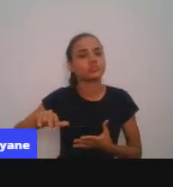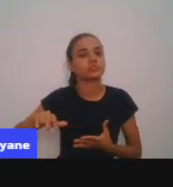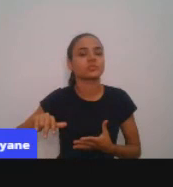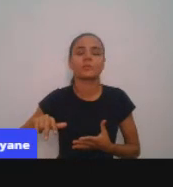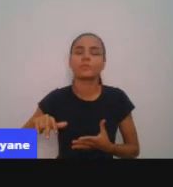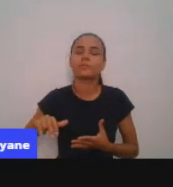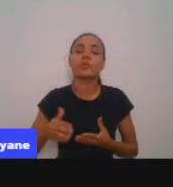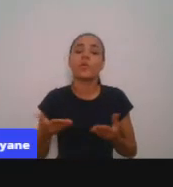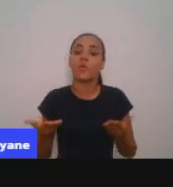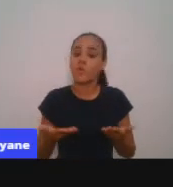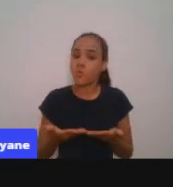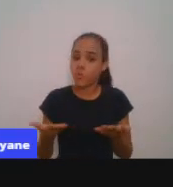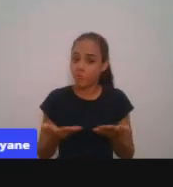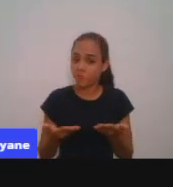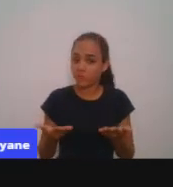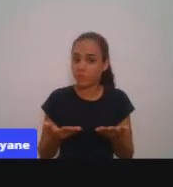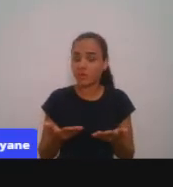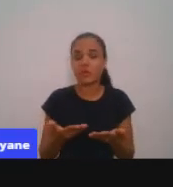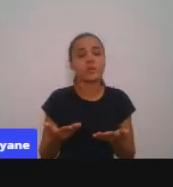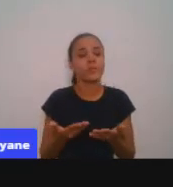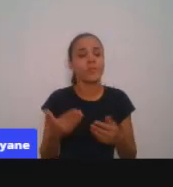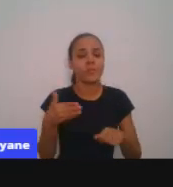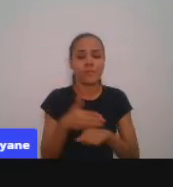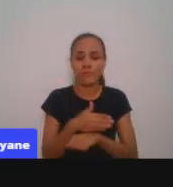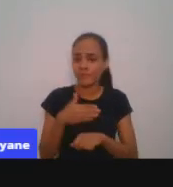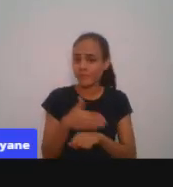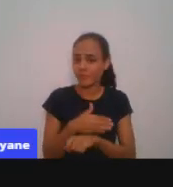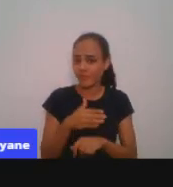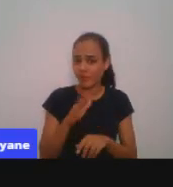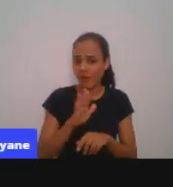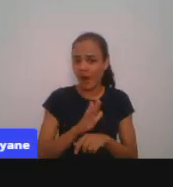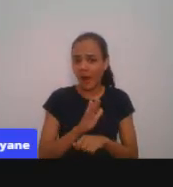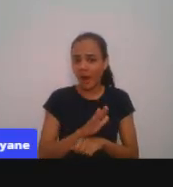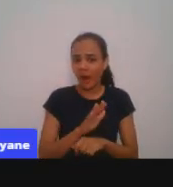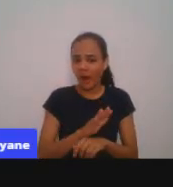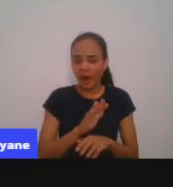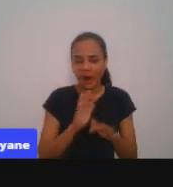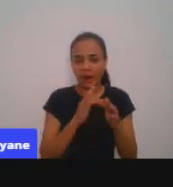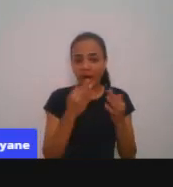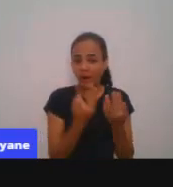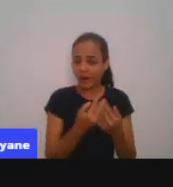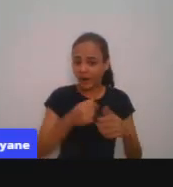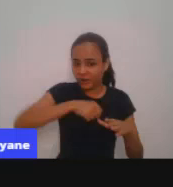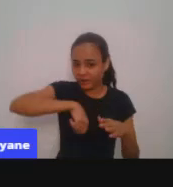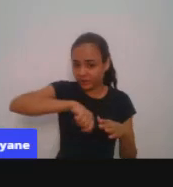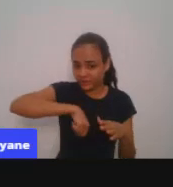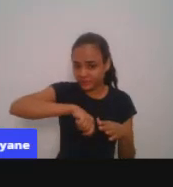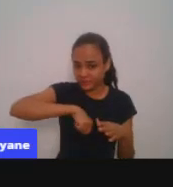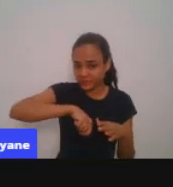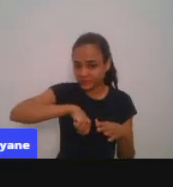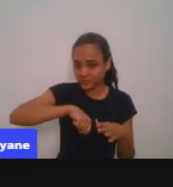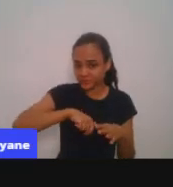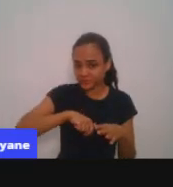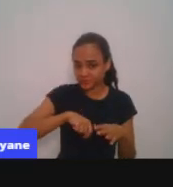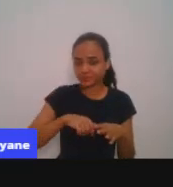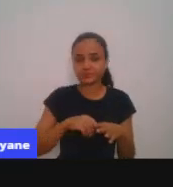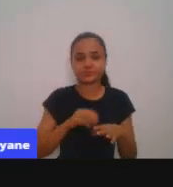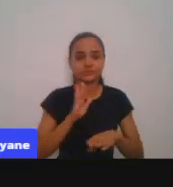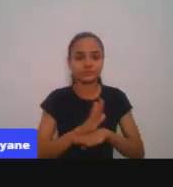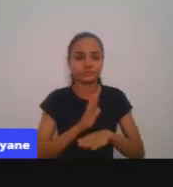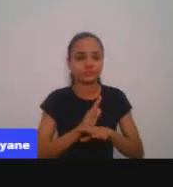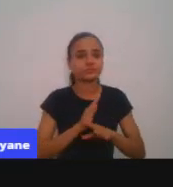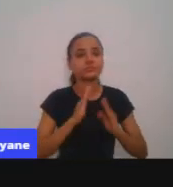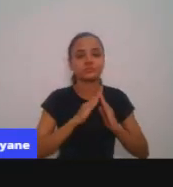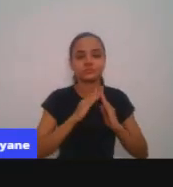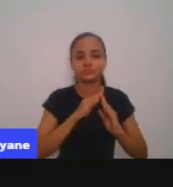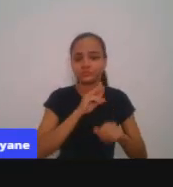na cozinha, né? Ajudando a família a cuidar da casa. E são questões que a gente pode orientar as famílias para que